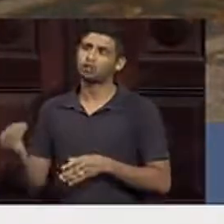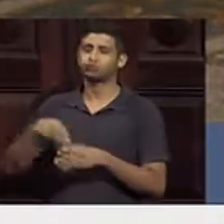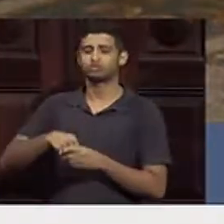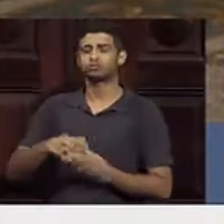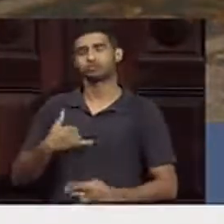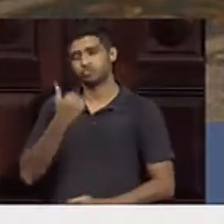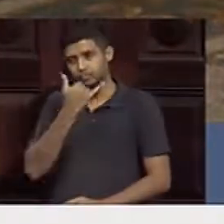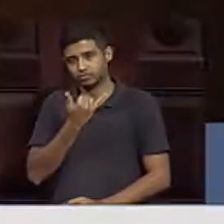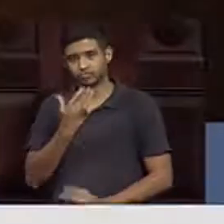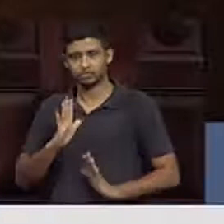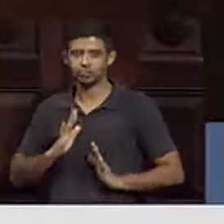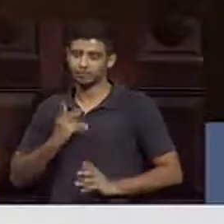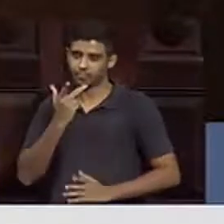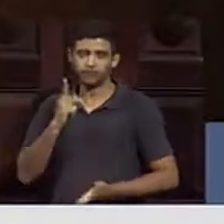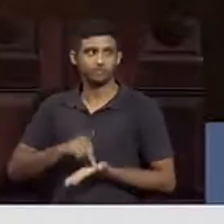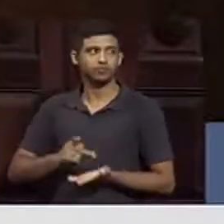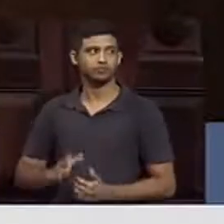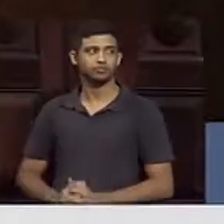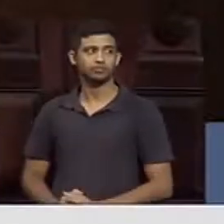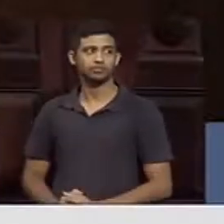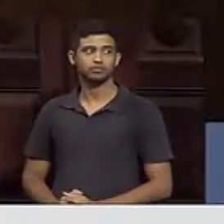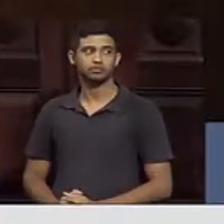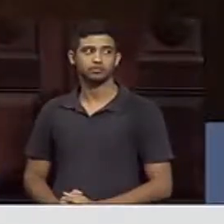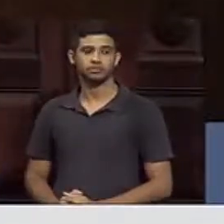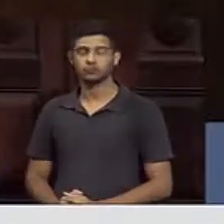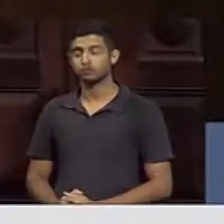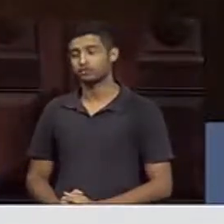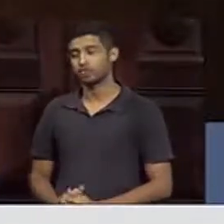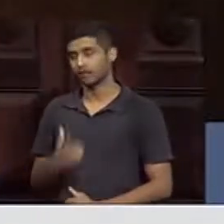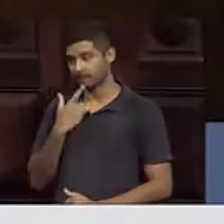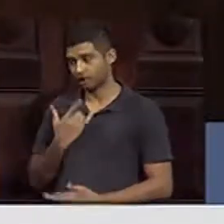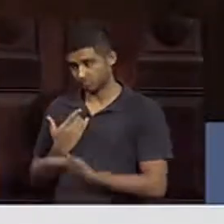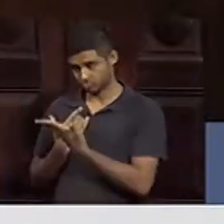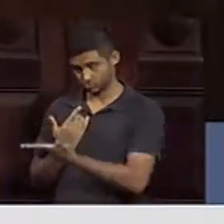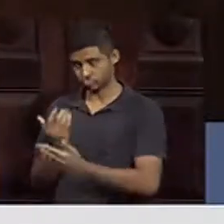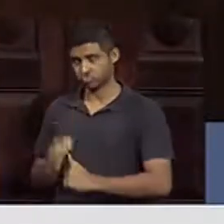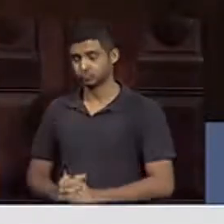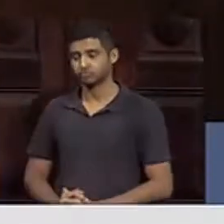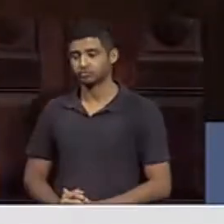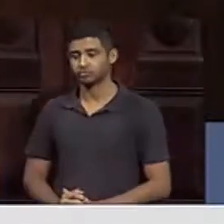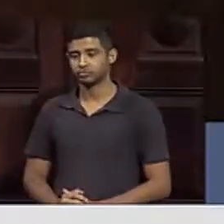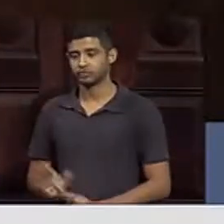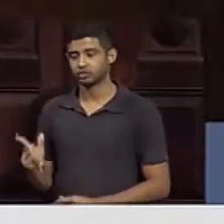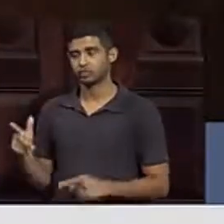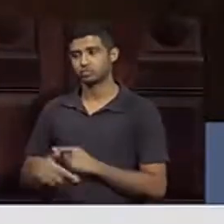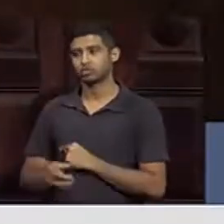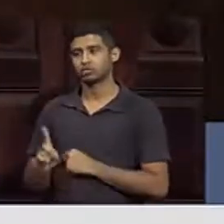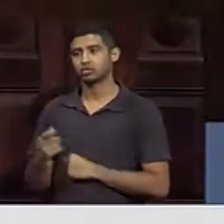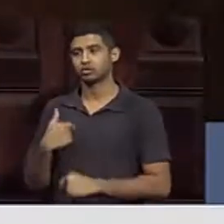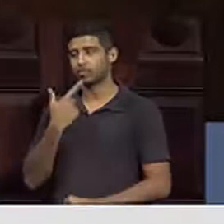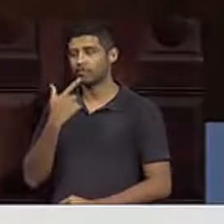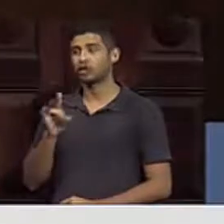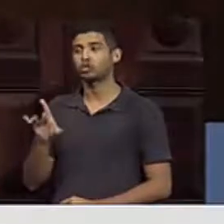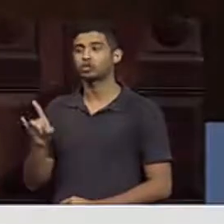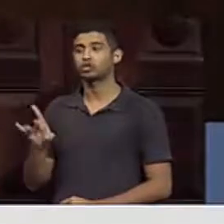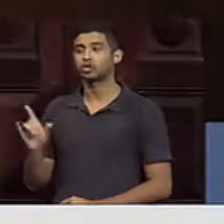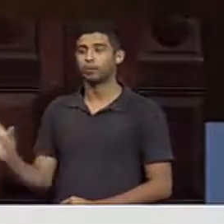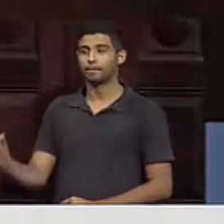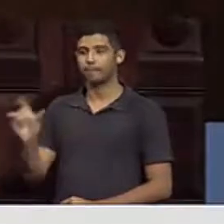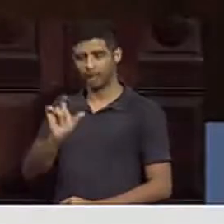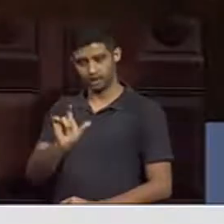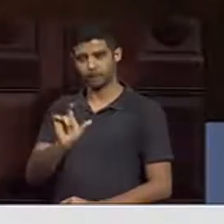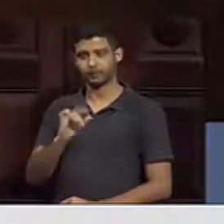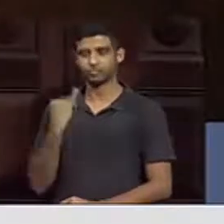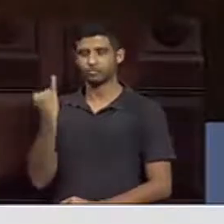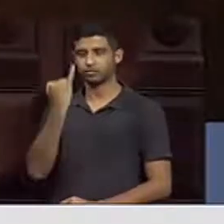vamos voltar ao debate. Bittencourt, acho que Vossa Excelência não corrige a minha fala, só ressalta um elemento, porque